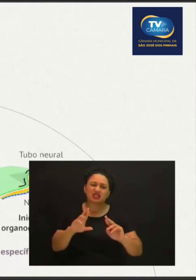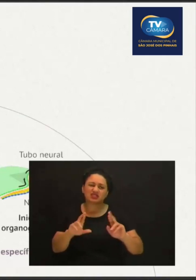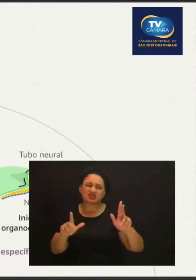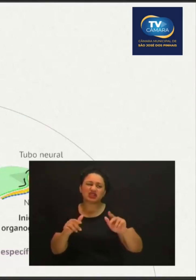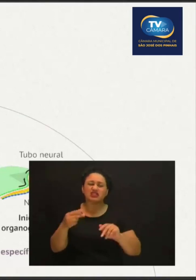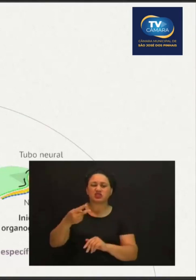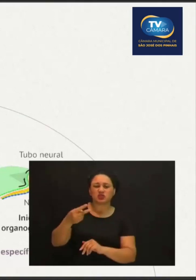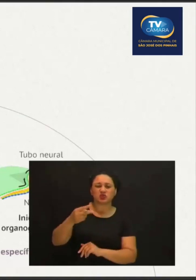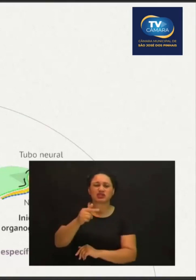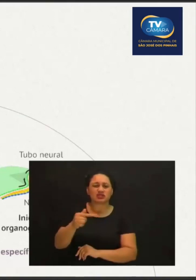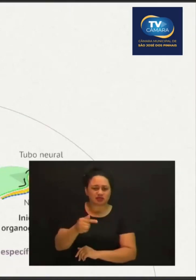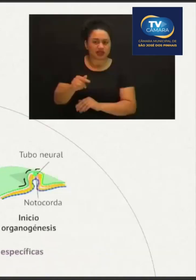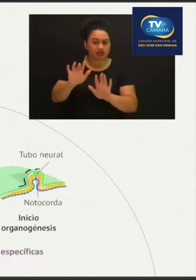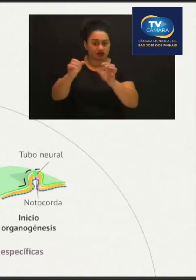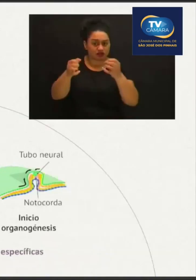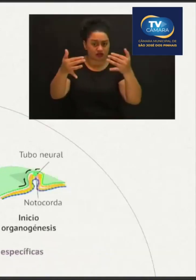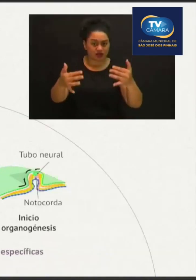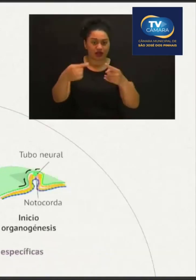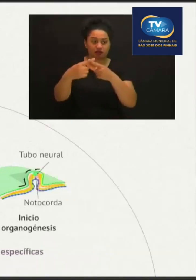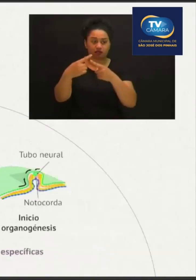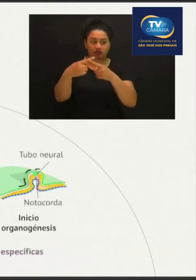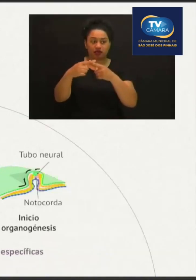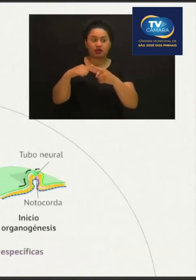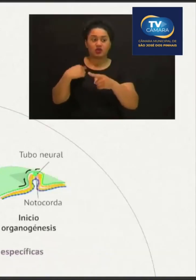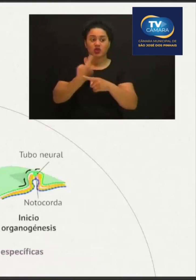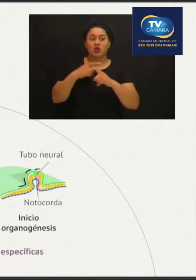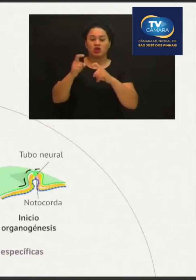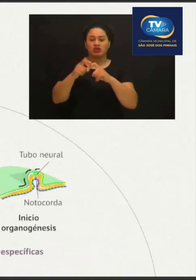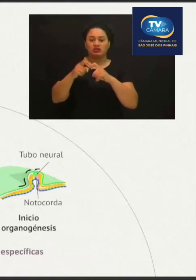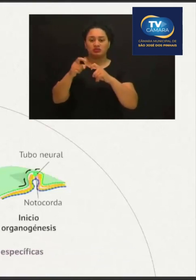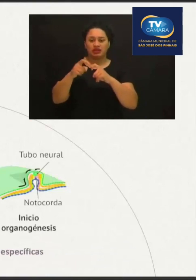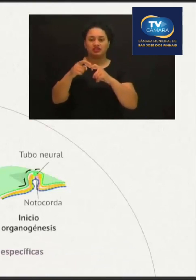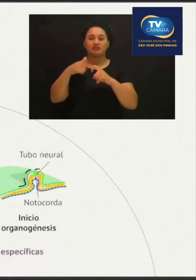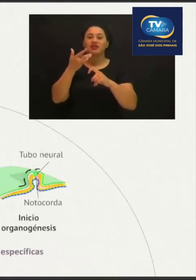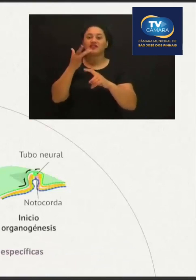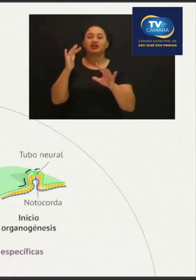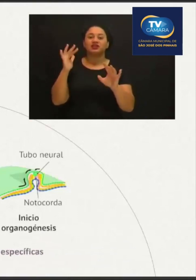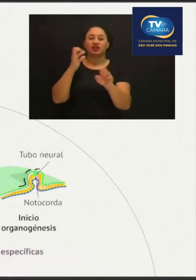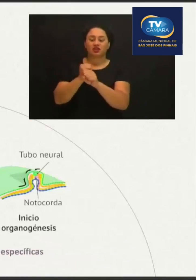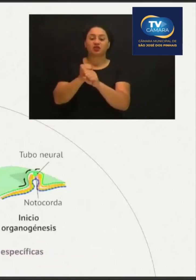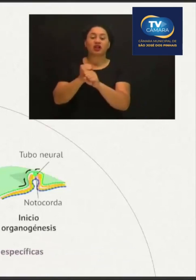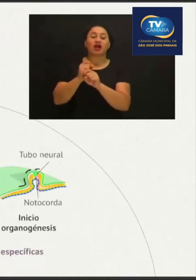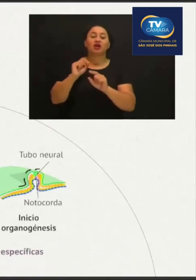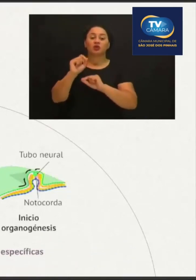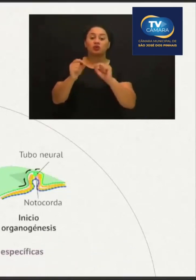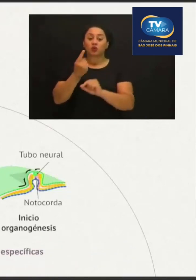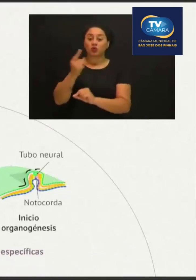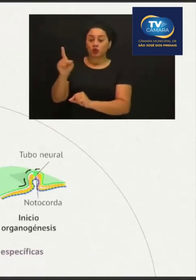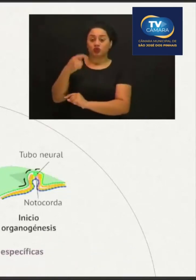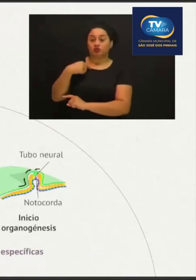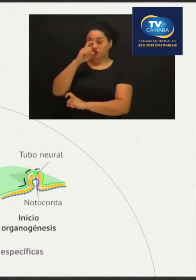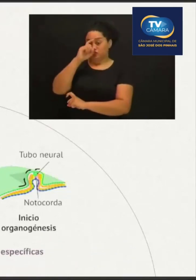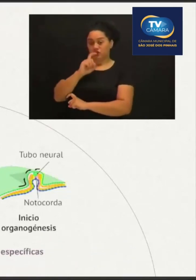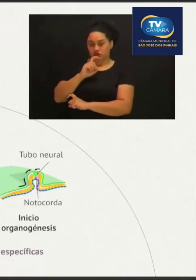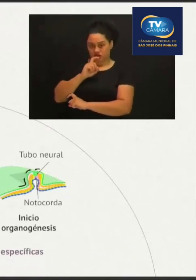eu vou explicar por quê. Porque nós, enquanto médicos, fica muito mais fácil calcularmos a gestação a partir da última menstruação,